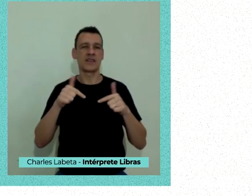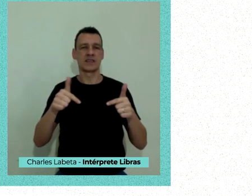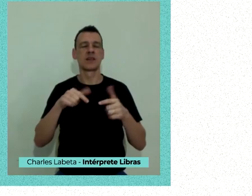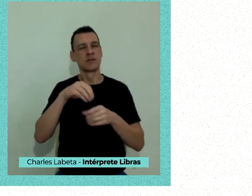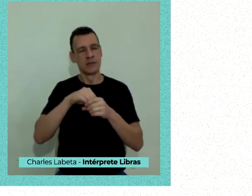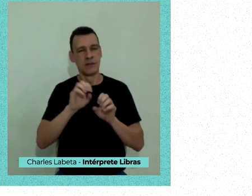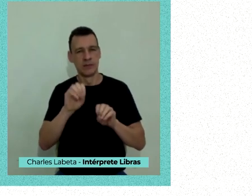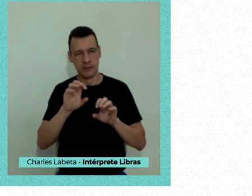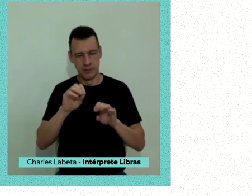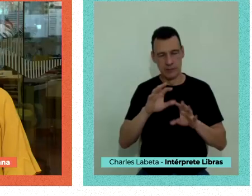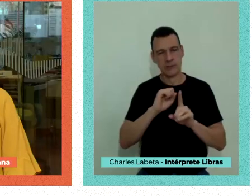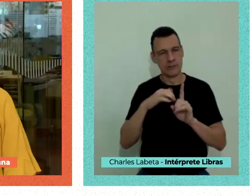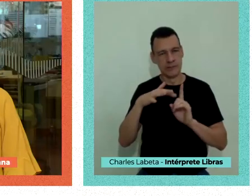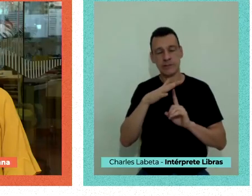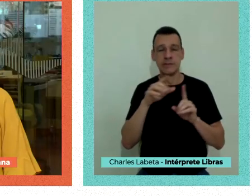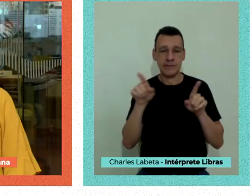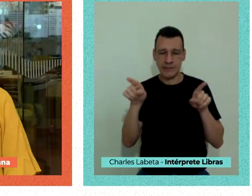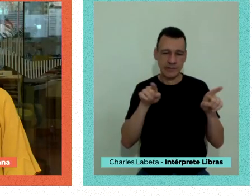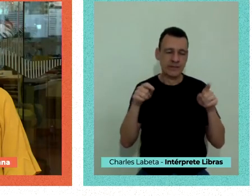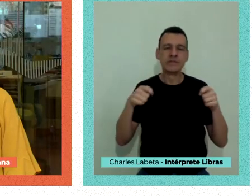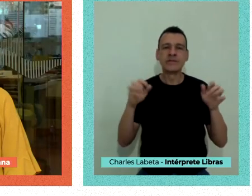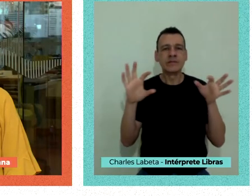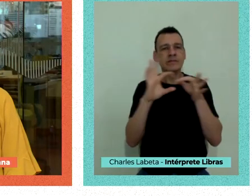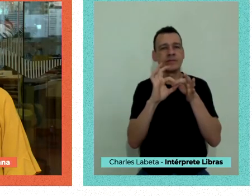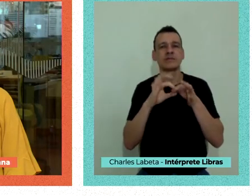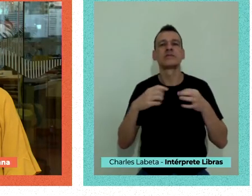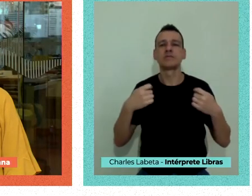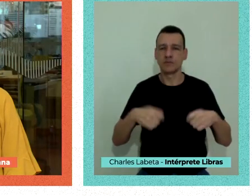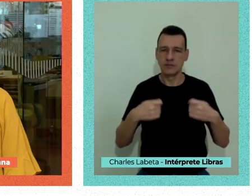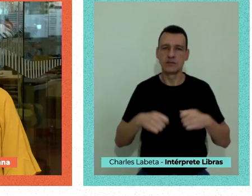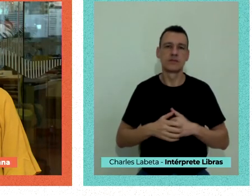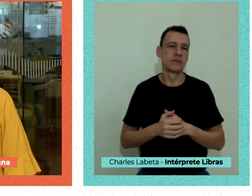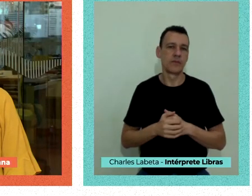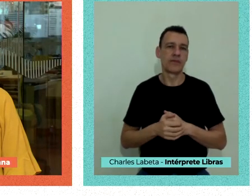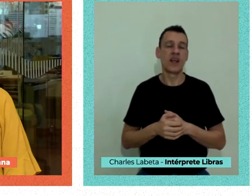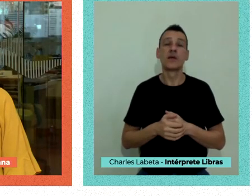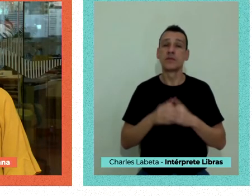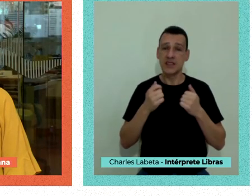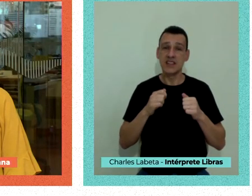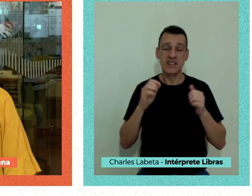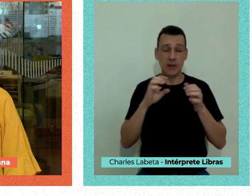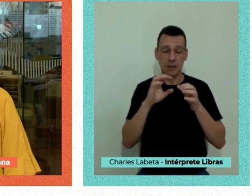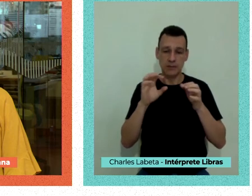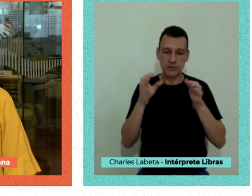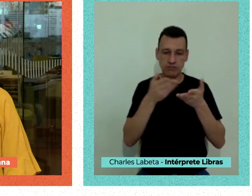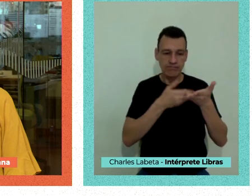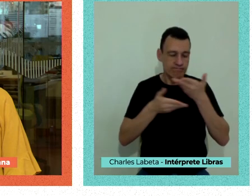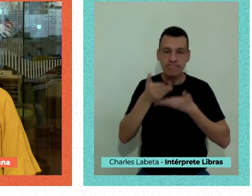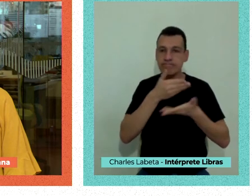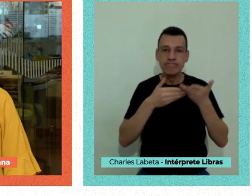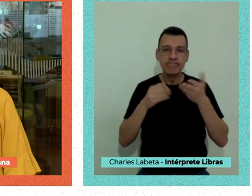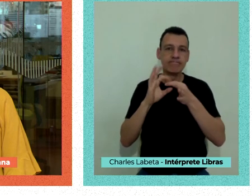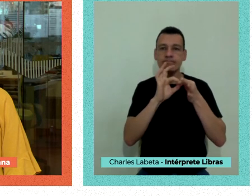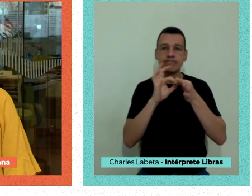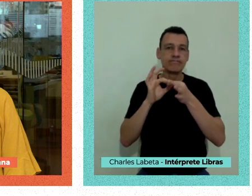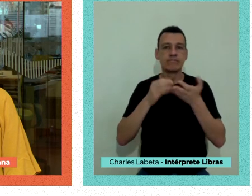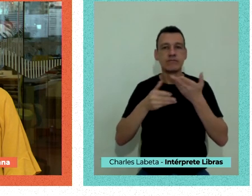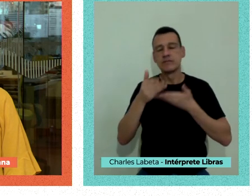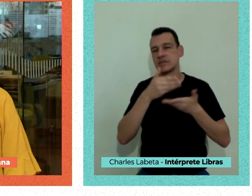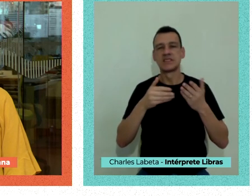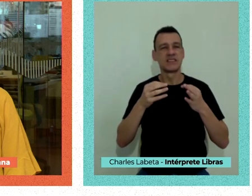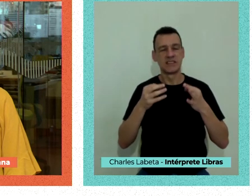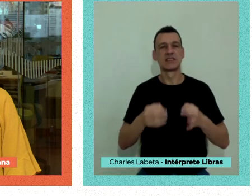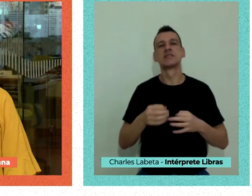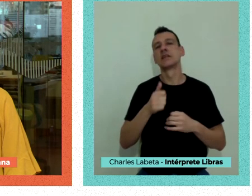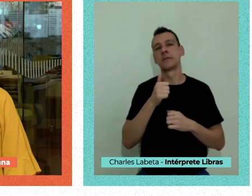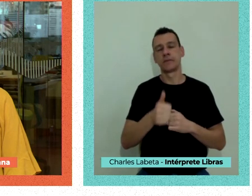duas precisam conversar, essas duas precisam ter um planejamento compartilhado. Então, o atendimento educacional